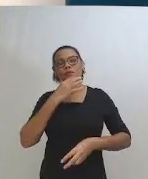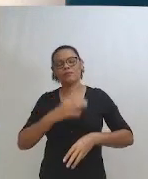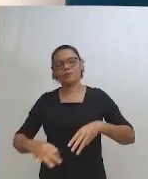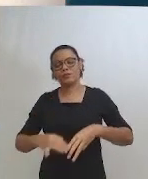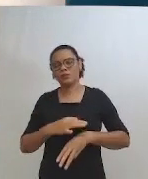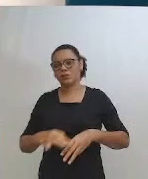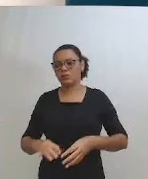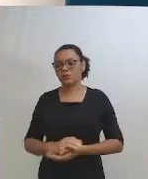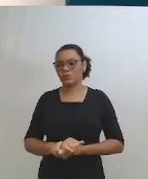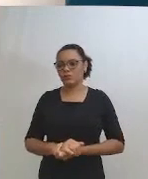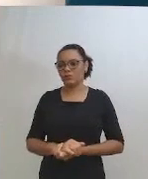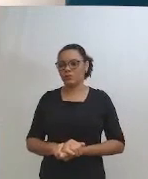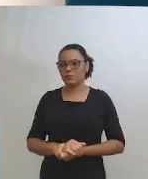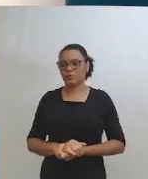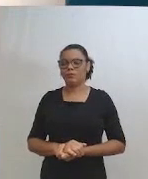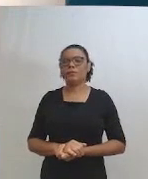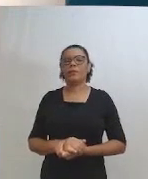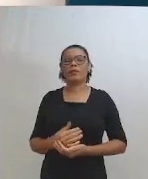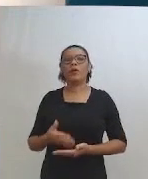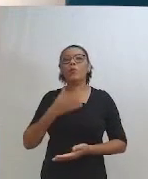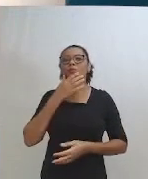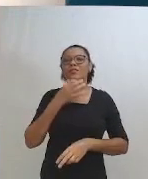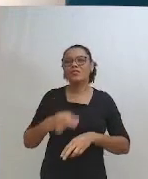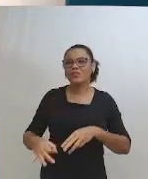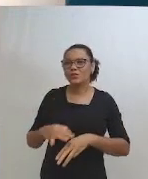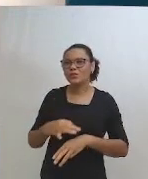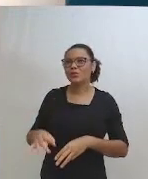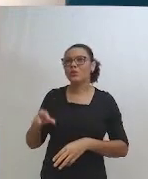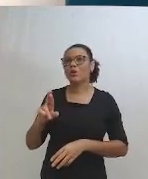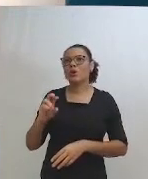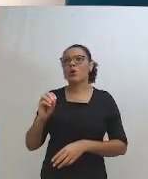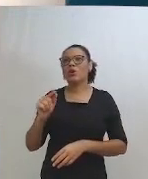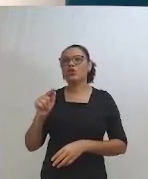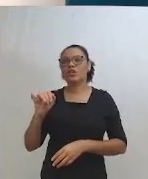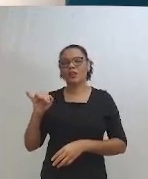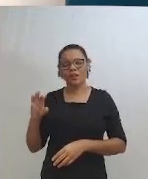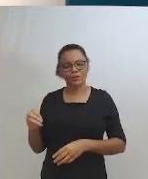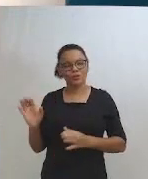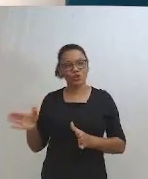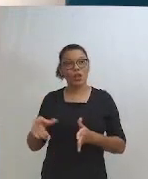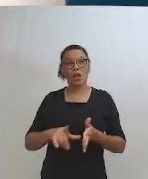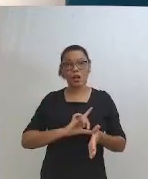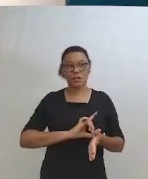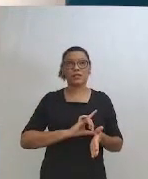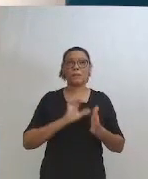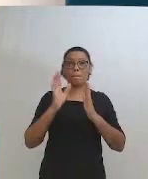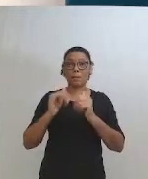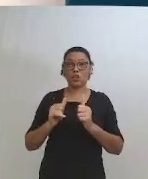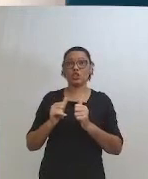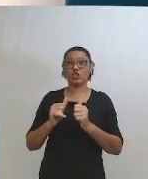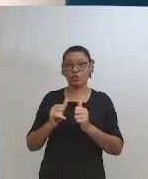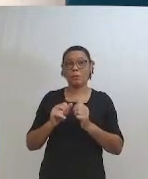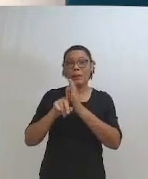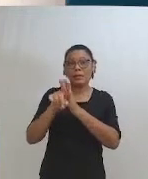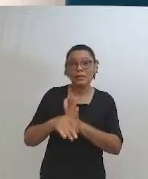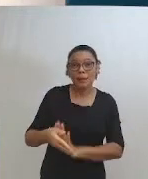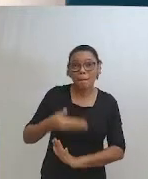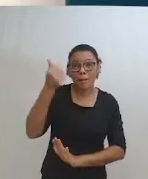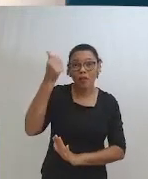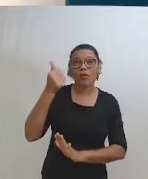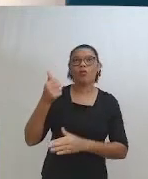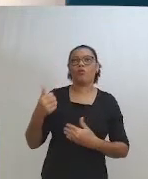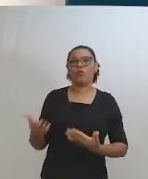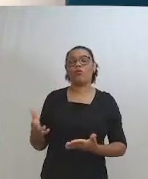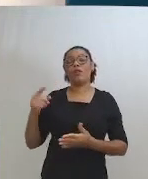ministro Rogério Schietti já antecipou pedido de vista. Ou seja, não só nesse processo, como